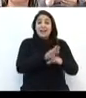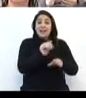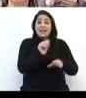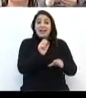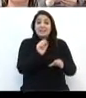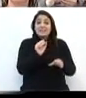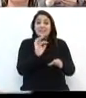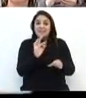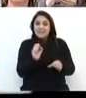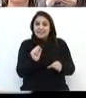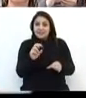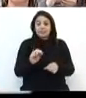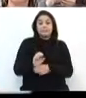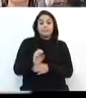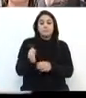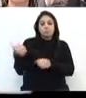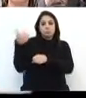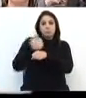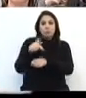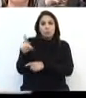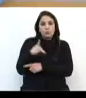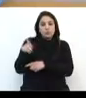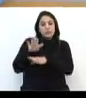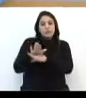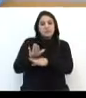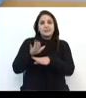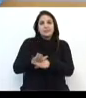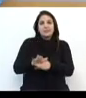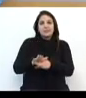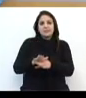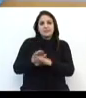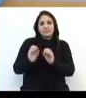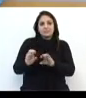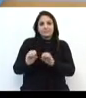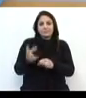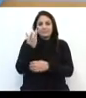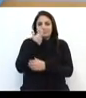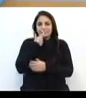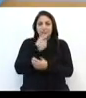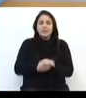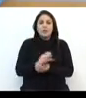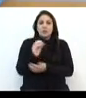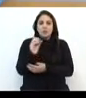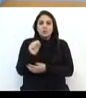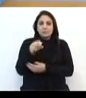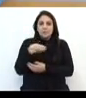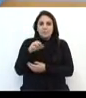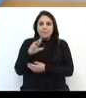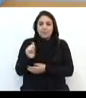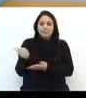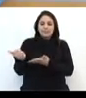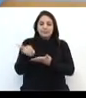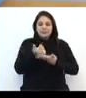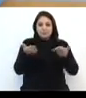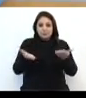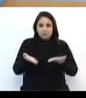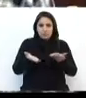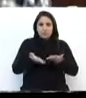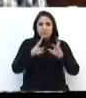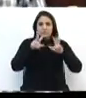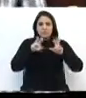para professora assistente de educação infantil. Osmar Franzoni traz hoje uma questão de educação